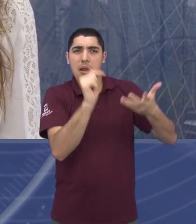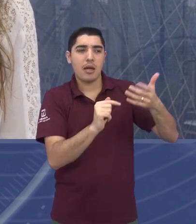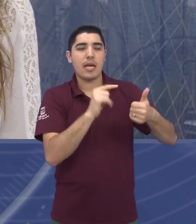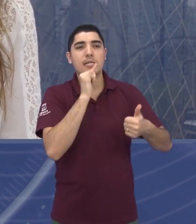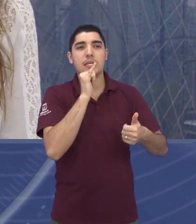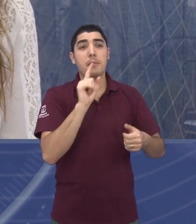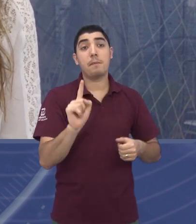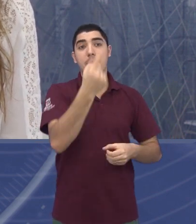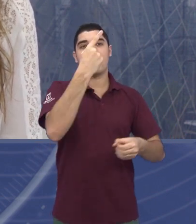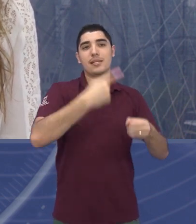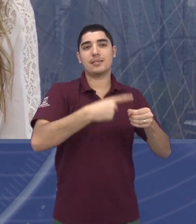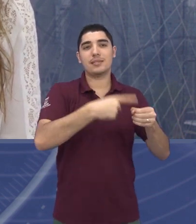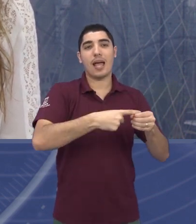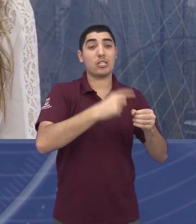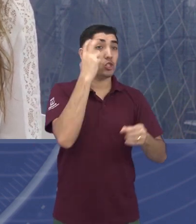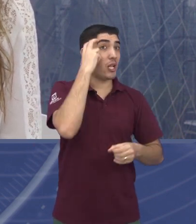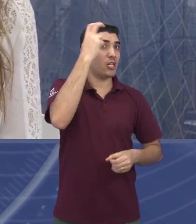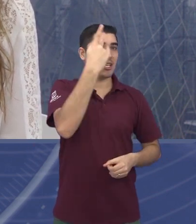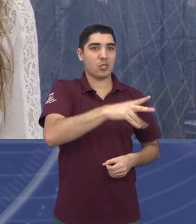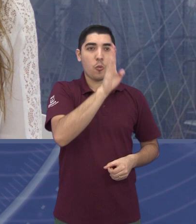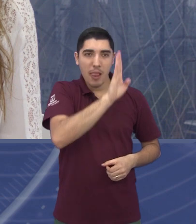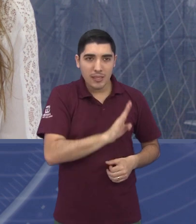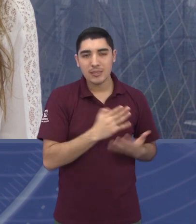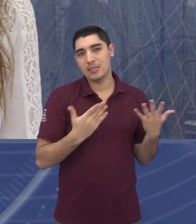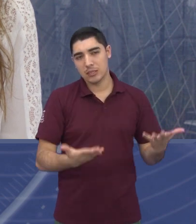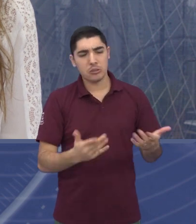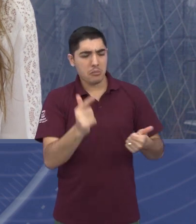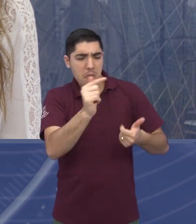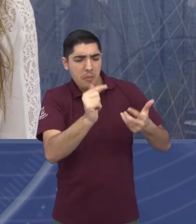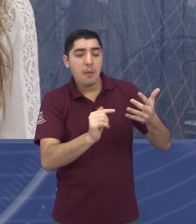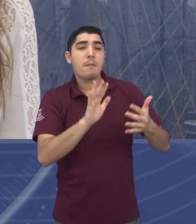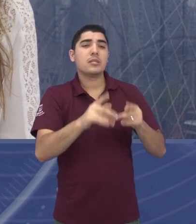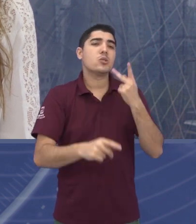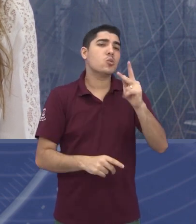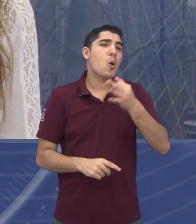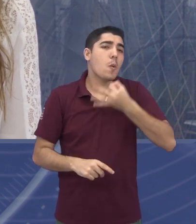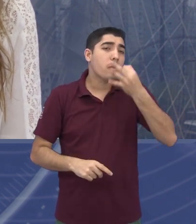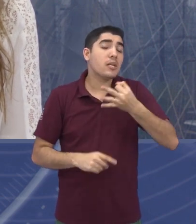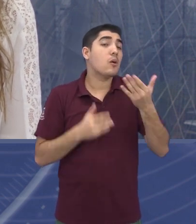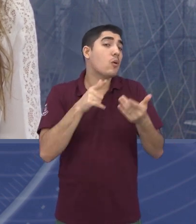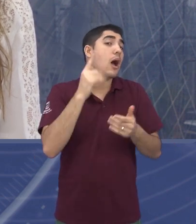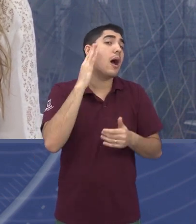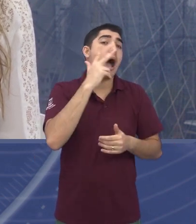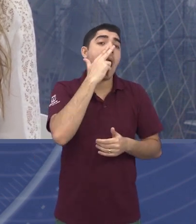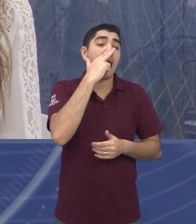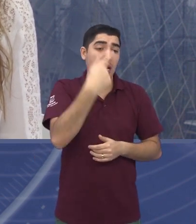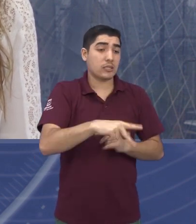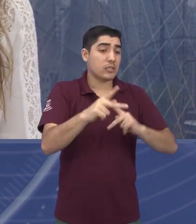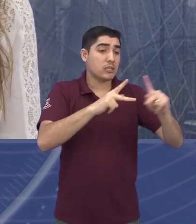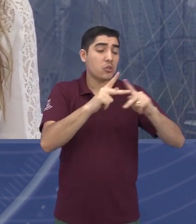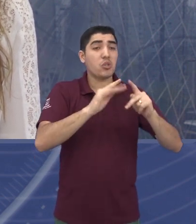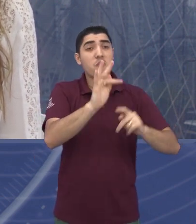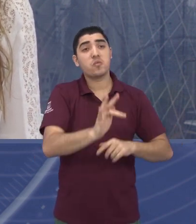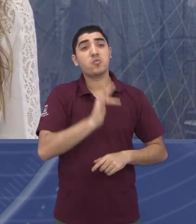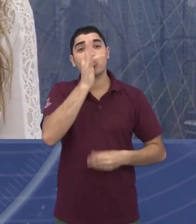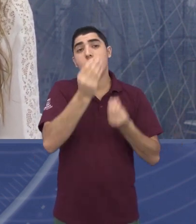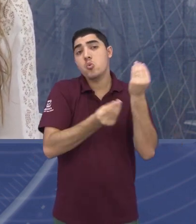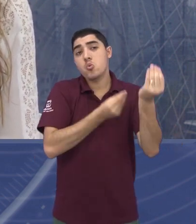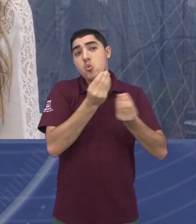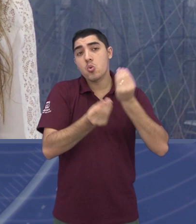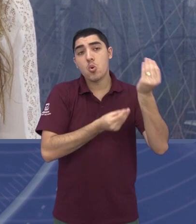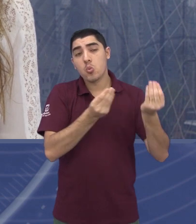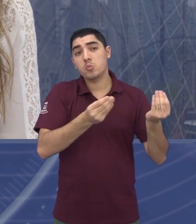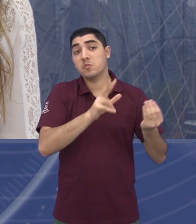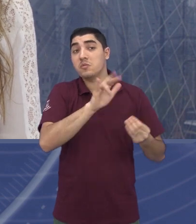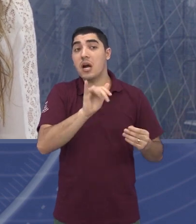país, mas a gente tem que olhar também para esse lado, como que você avalia a nossa realidade joseense aqui hoje,